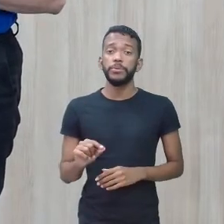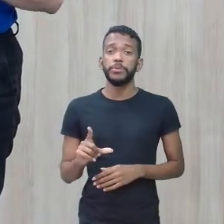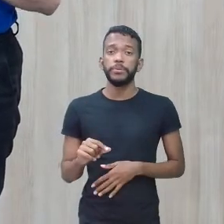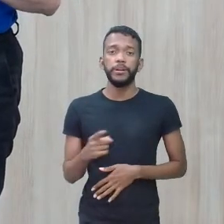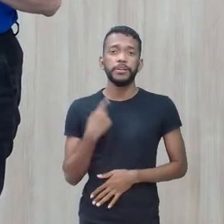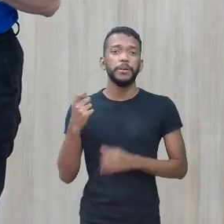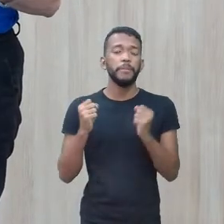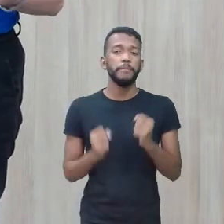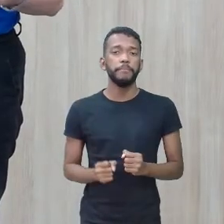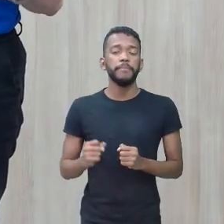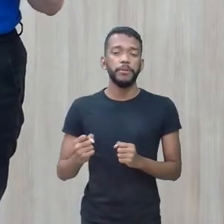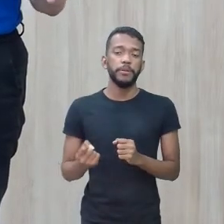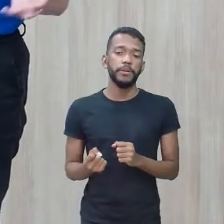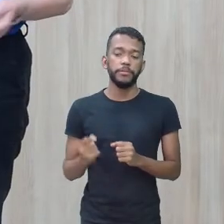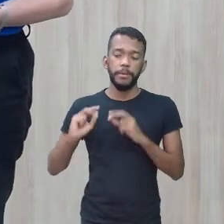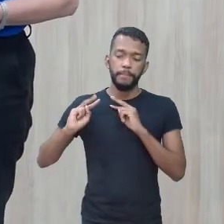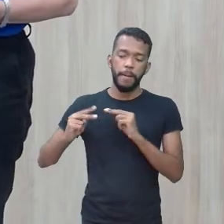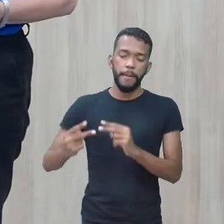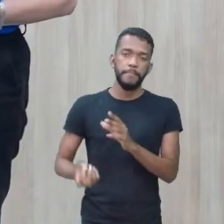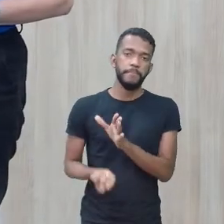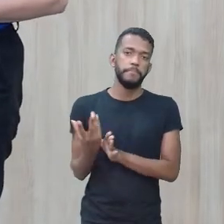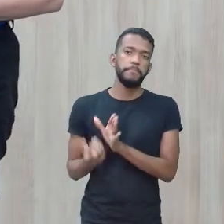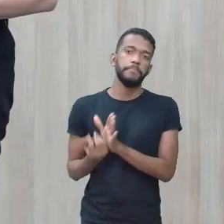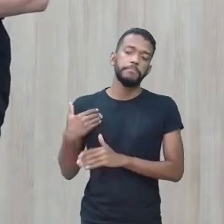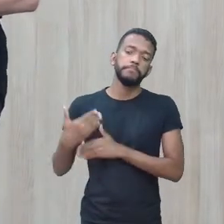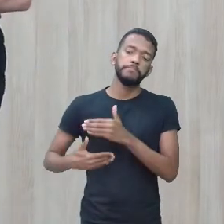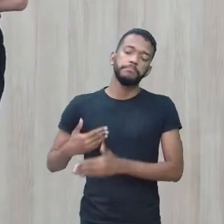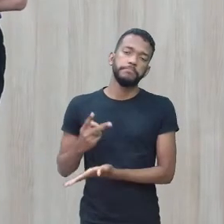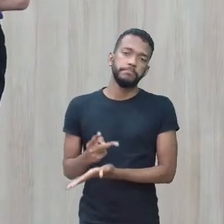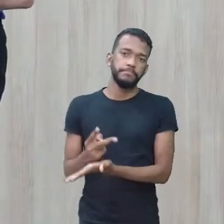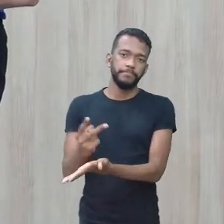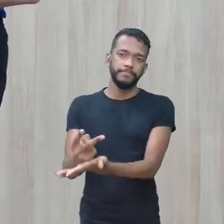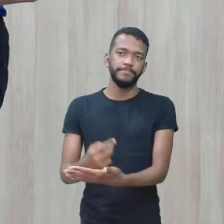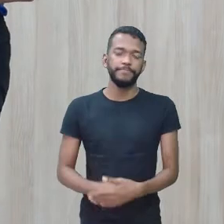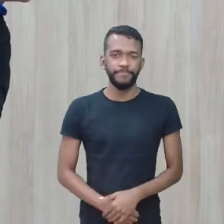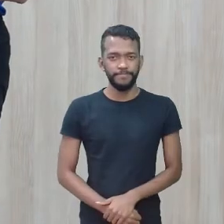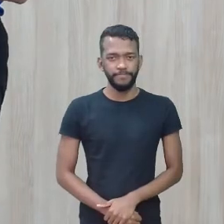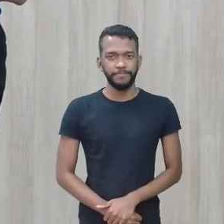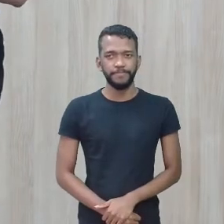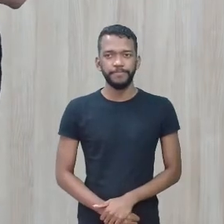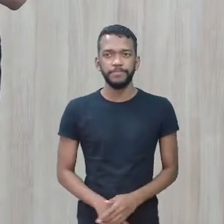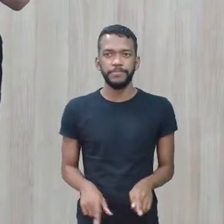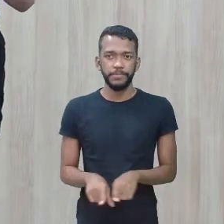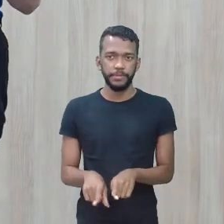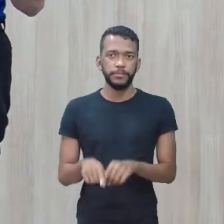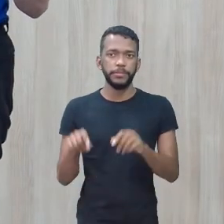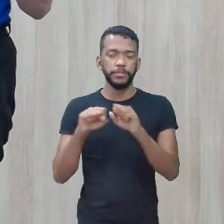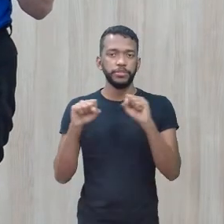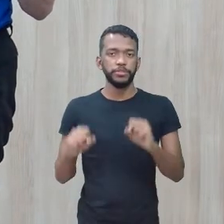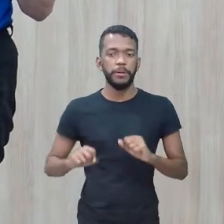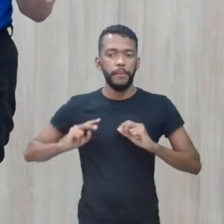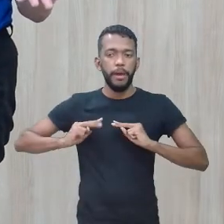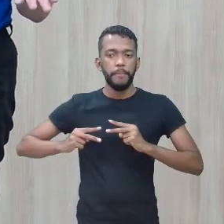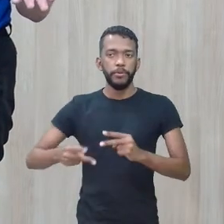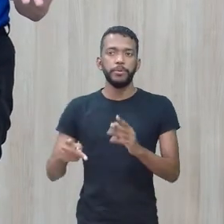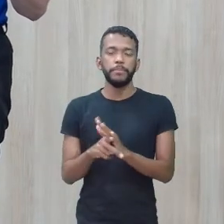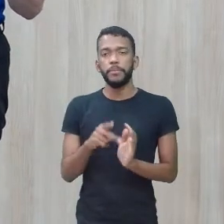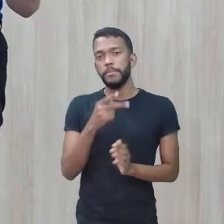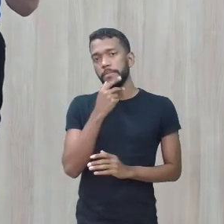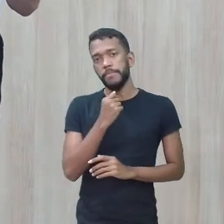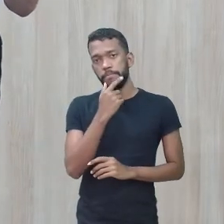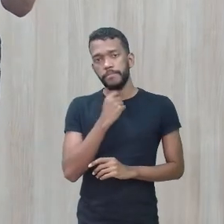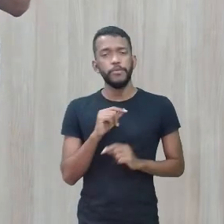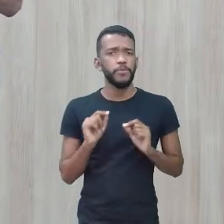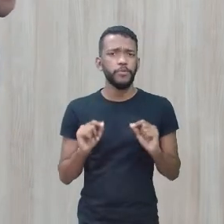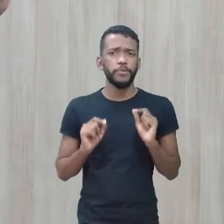reproduzir e garantir a perpetuação da espécie. E o sistema reprodutor masculino, o